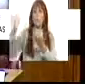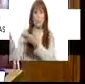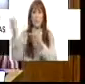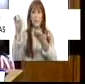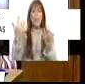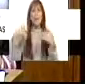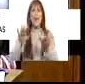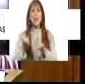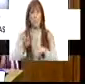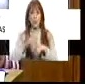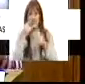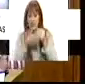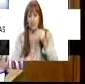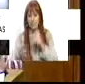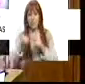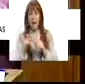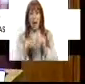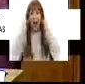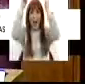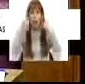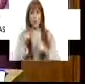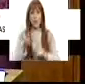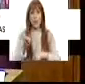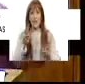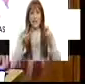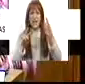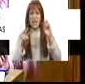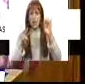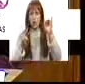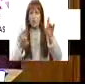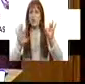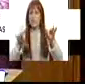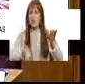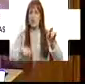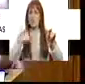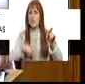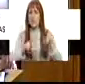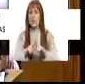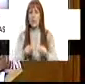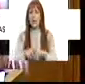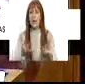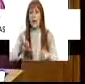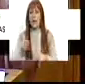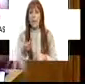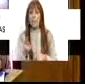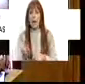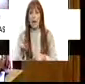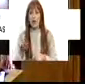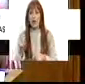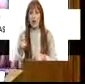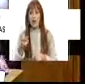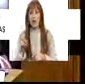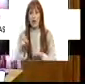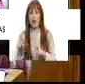que, relativamente às barragens do Alto Tâmega, já temos aí, termino, Sra. Presidente, temos aí a Iberdrola,